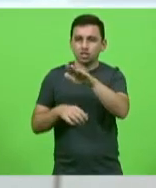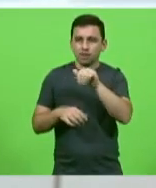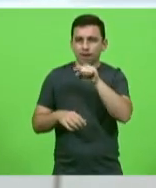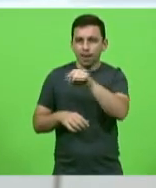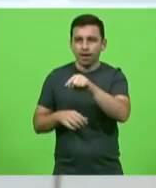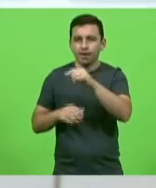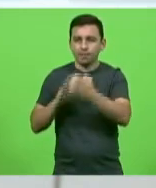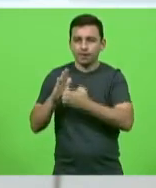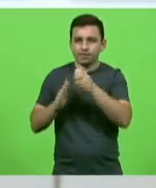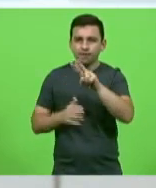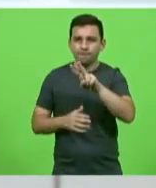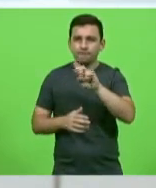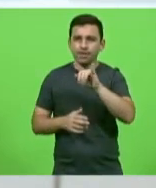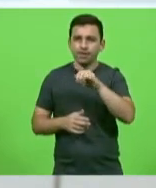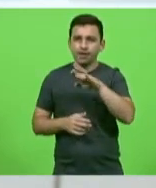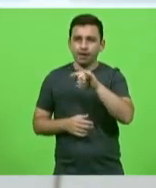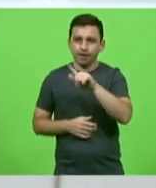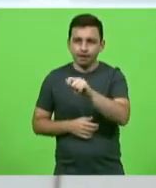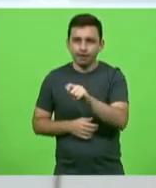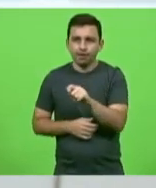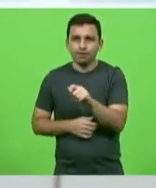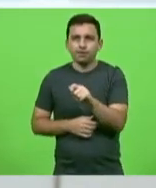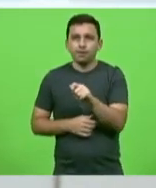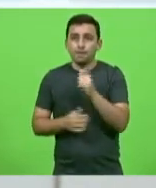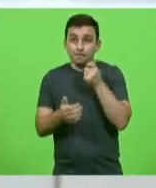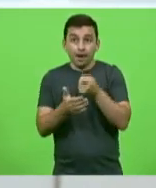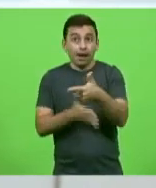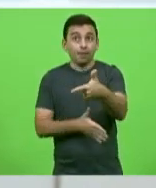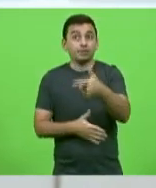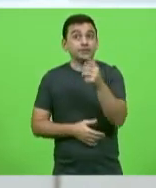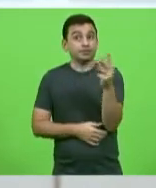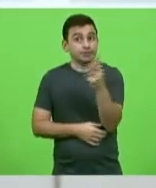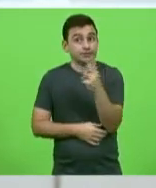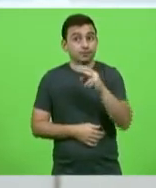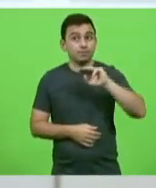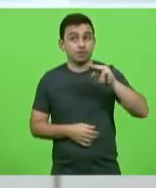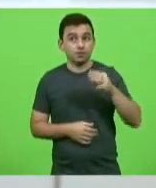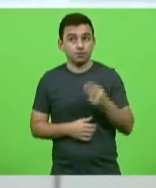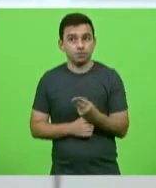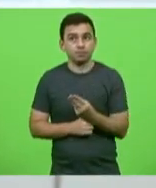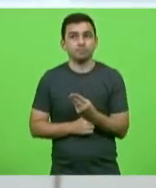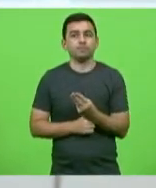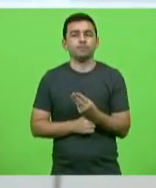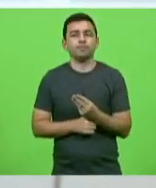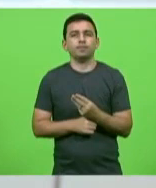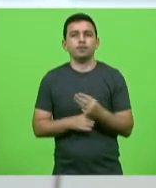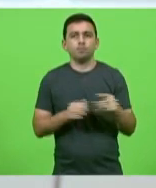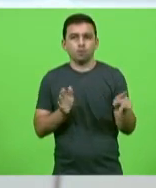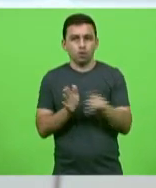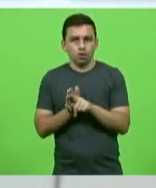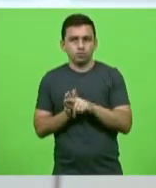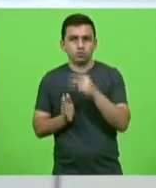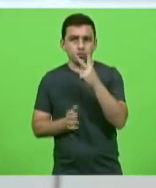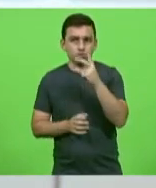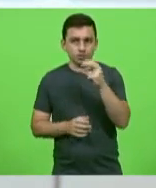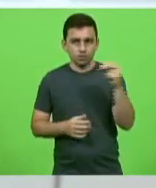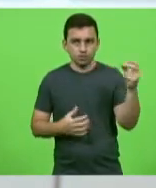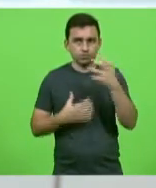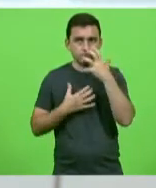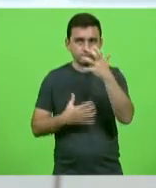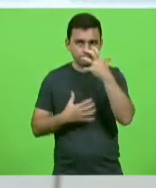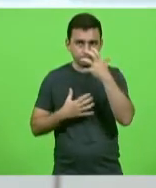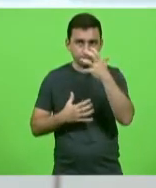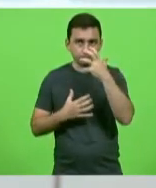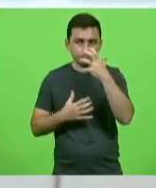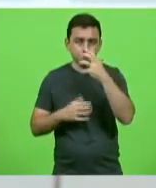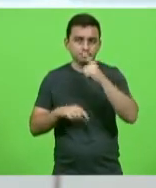mede e o pagamento de 33 milhões pelos 200 ventiladores pulmonares